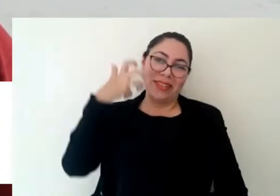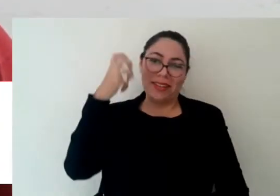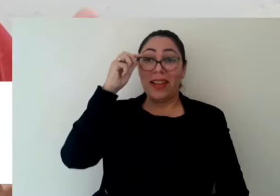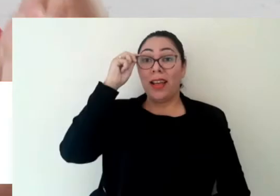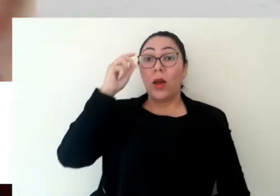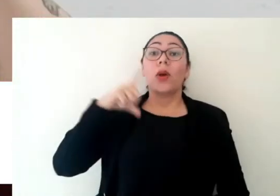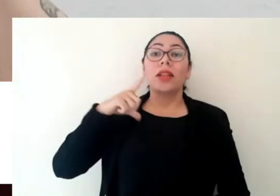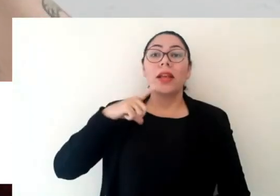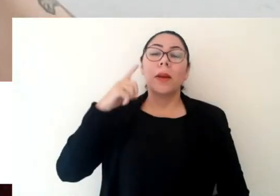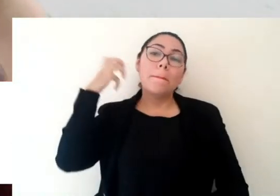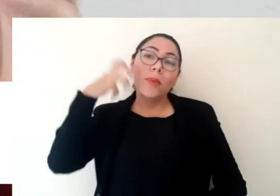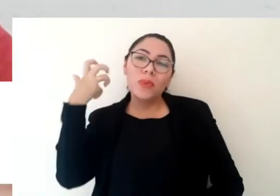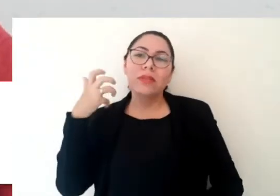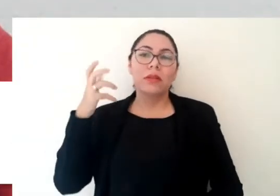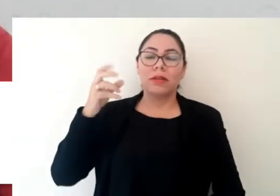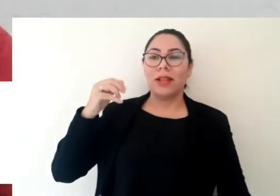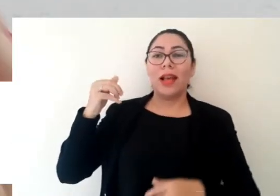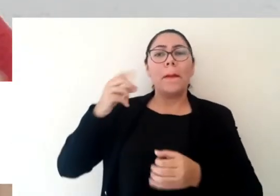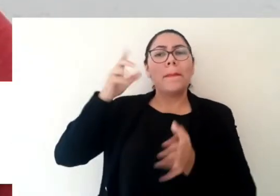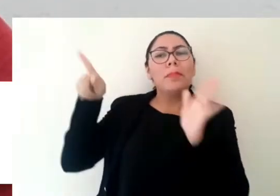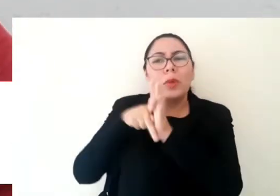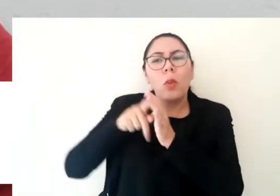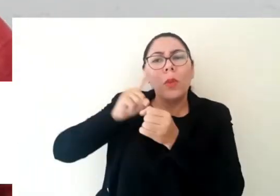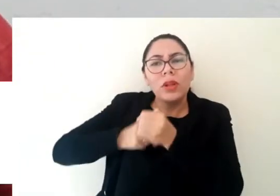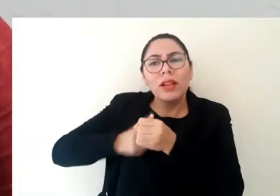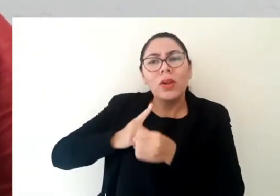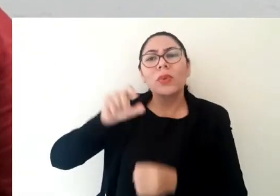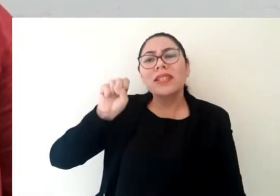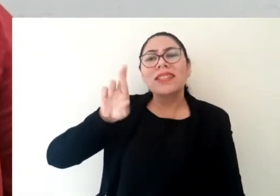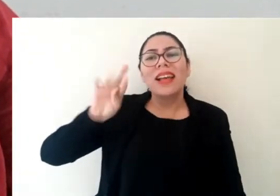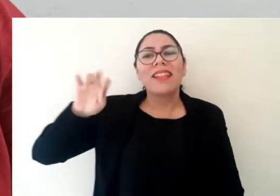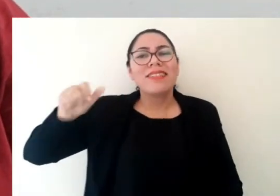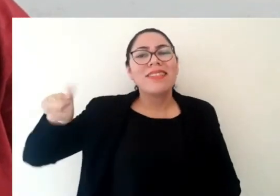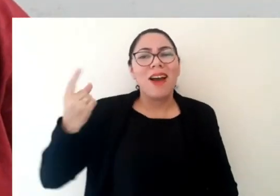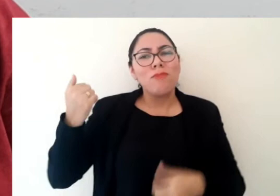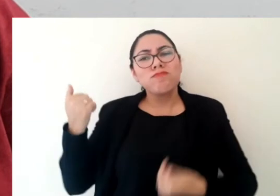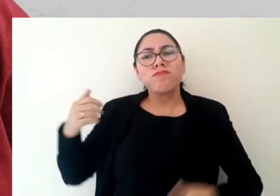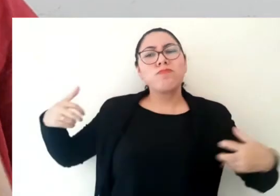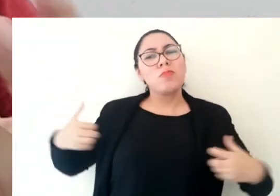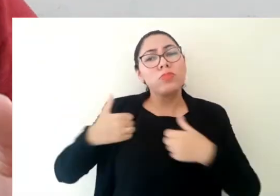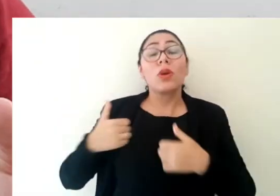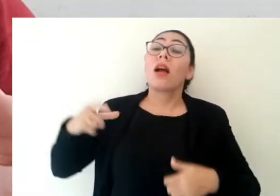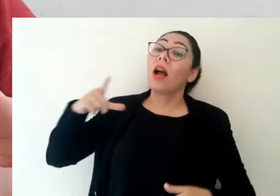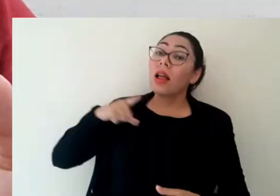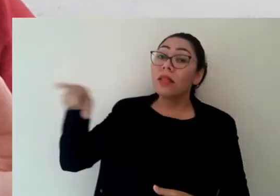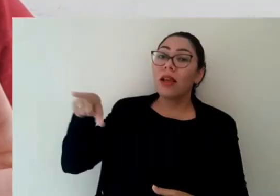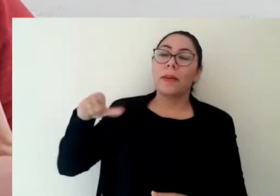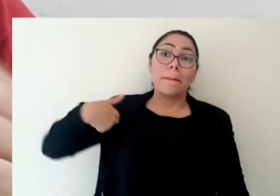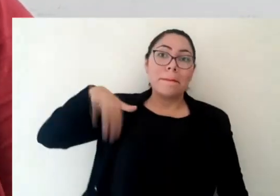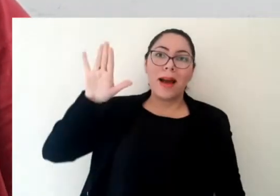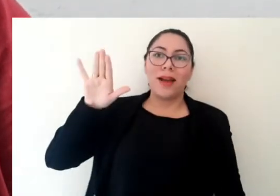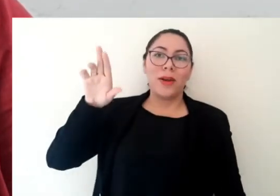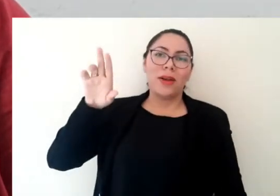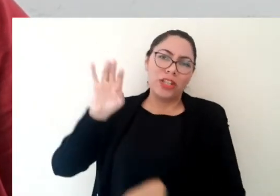música sertaneja ela sempre existiu, né? Ali no interior de Goiás e tal. Então a gente poderia dizer que no interior do Goiás